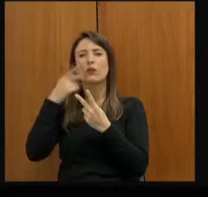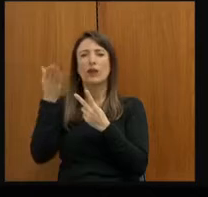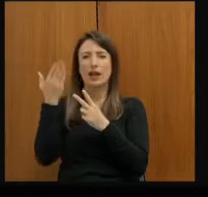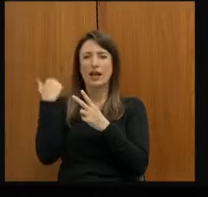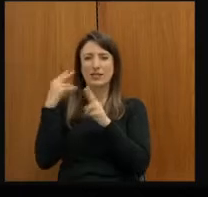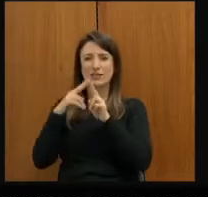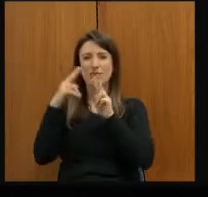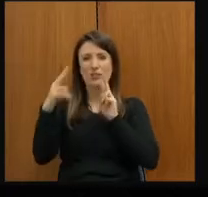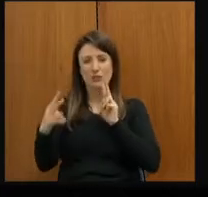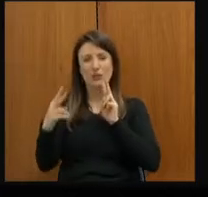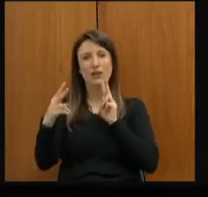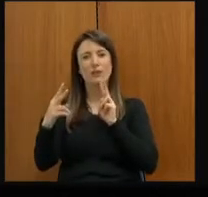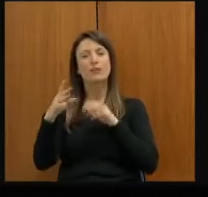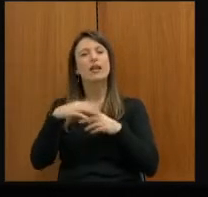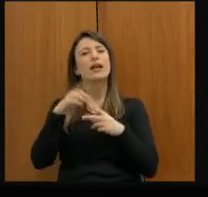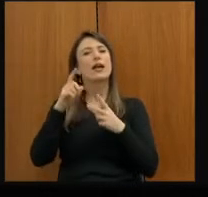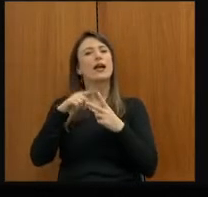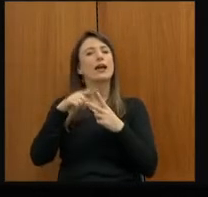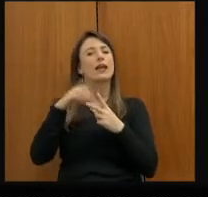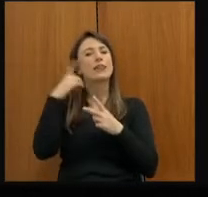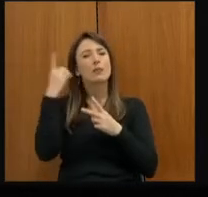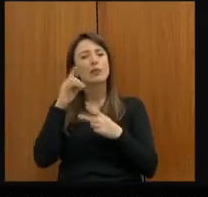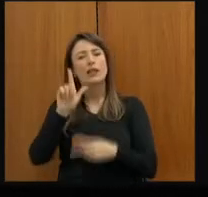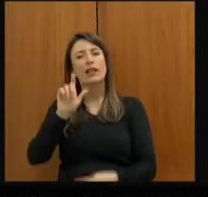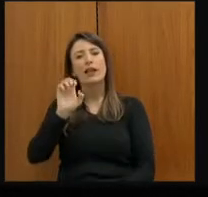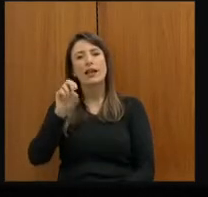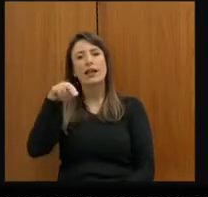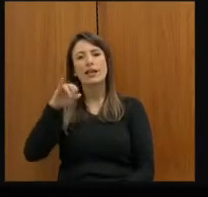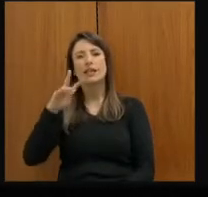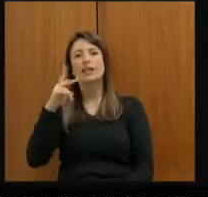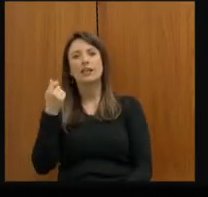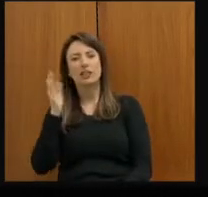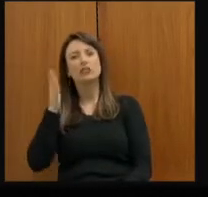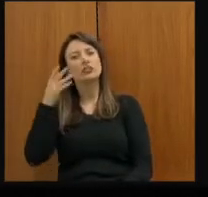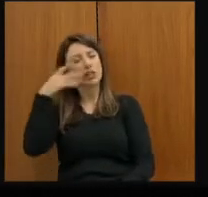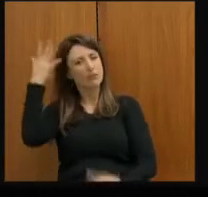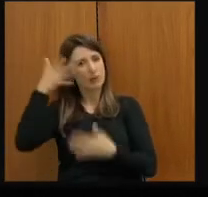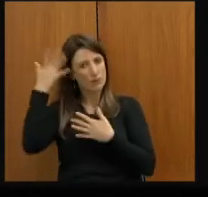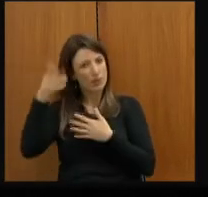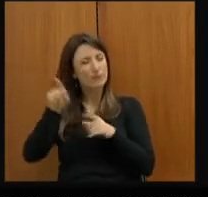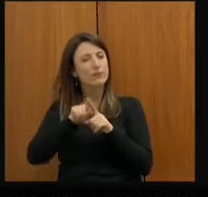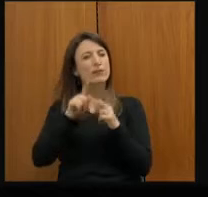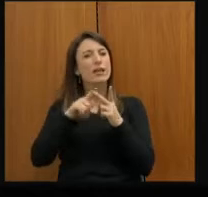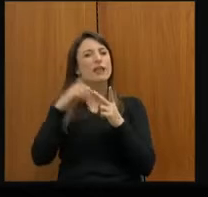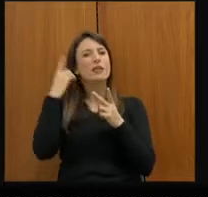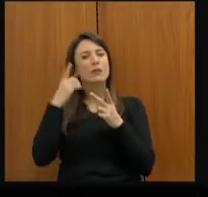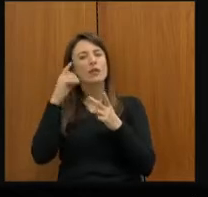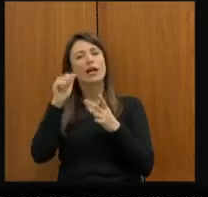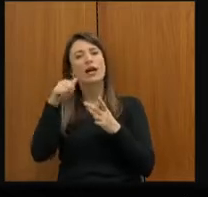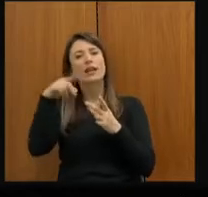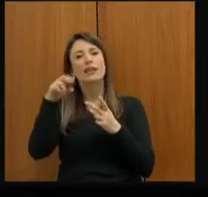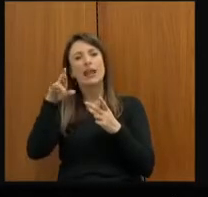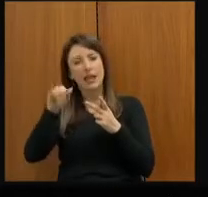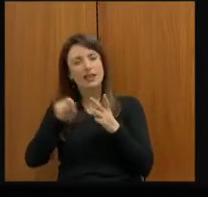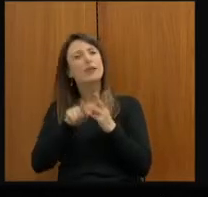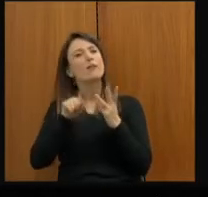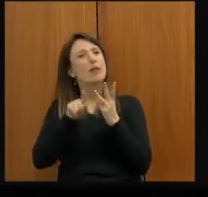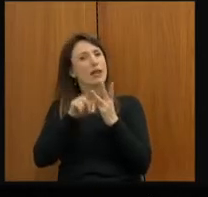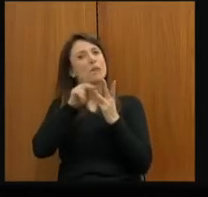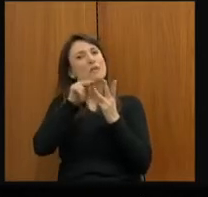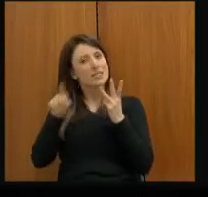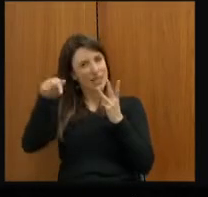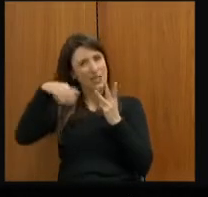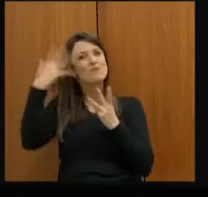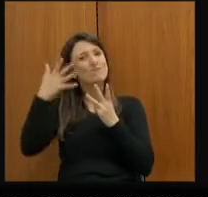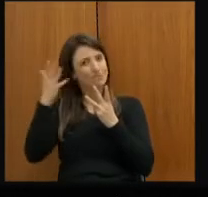é a deputado A Leninha falou muito disso também EA deputada Andreia EA própria Presidente Aqui